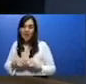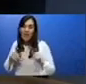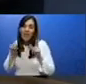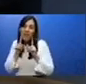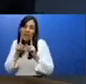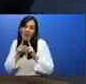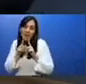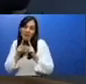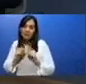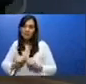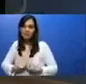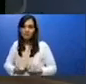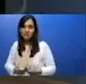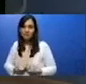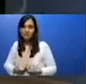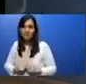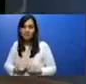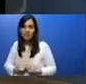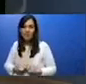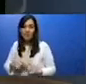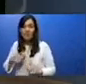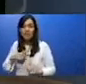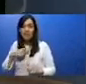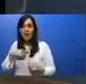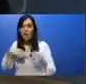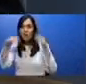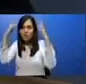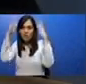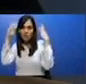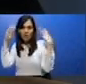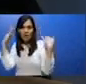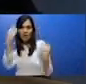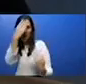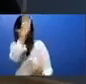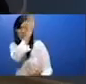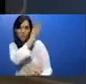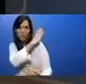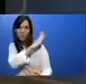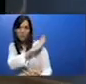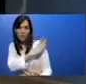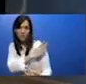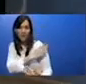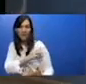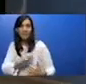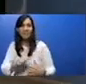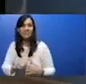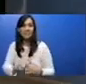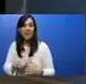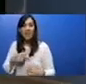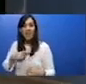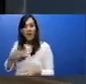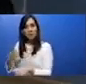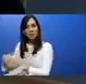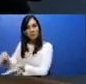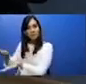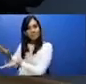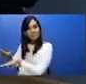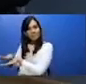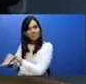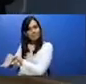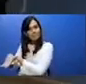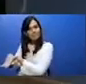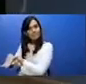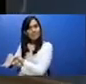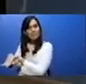sorriso. Possui aqui um véu, né? Ela está com uma mão sobre a outra, roupa escura. No fundo